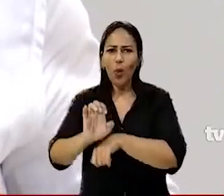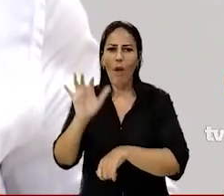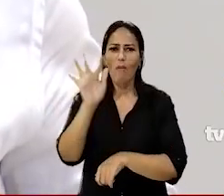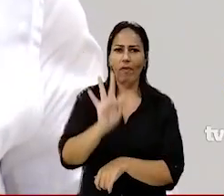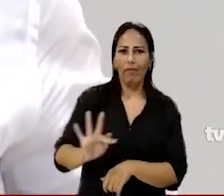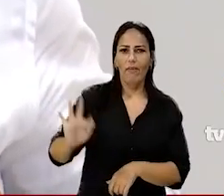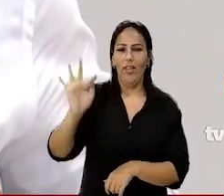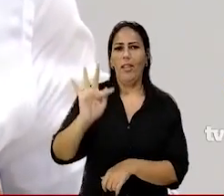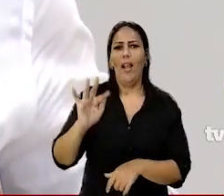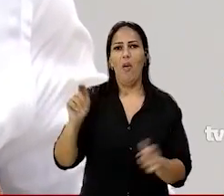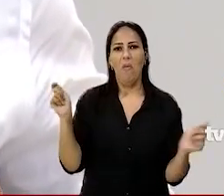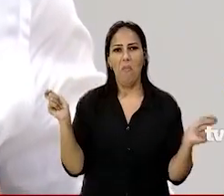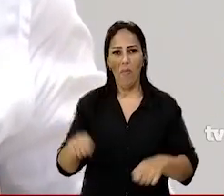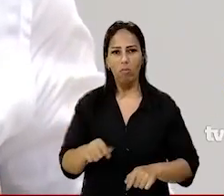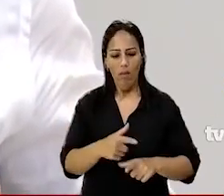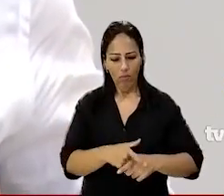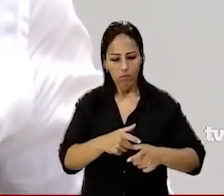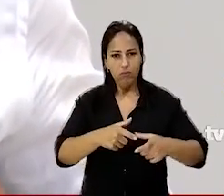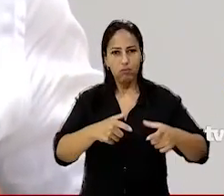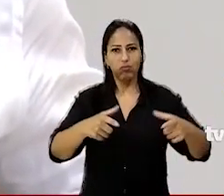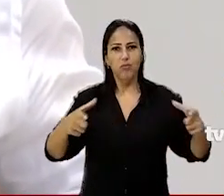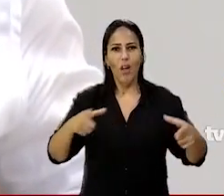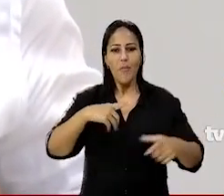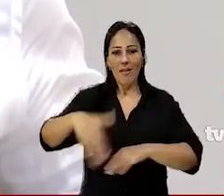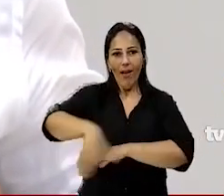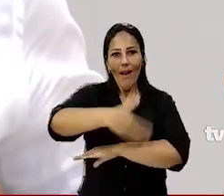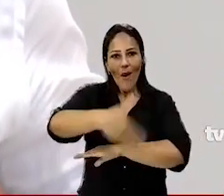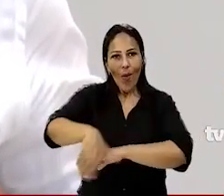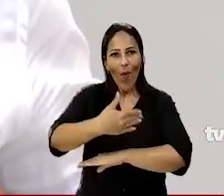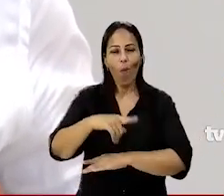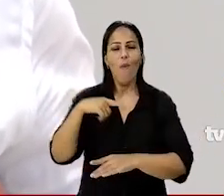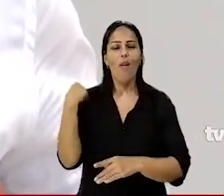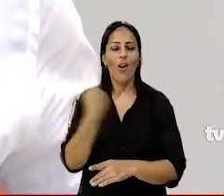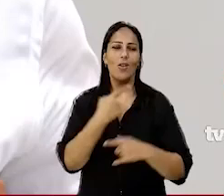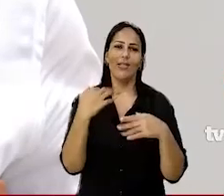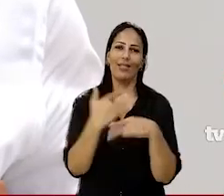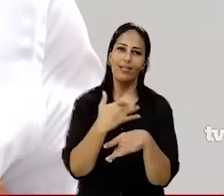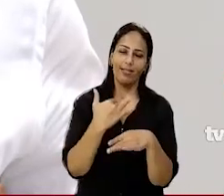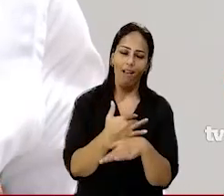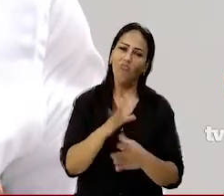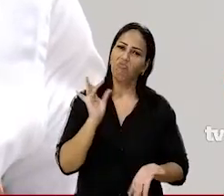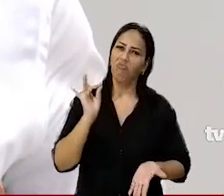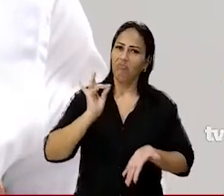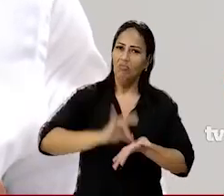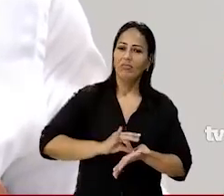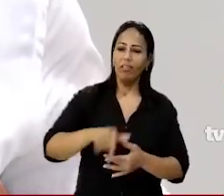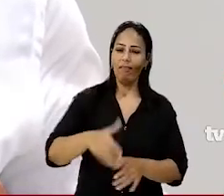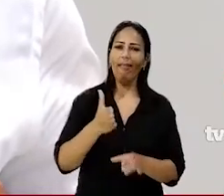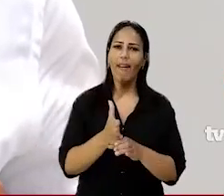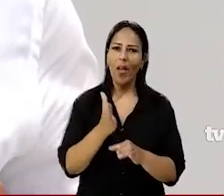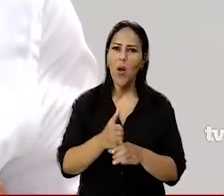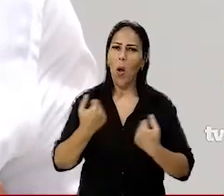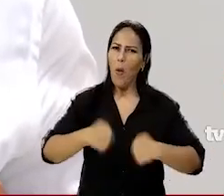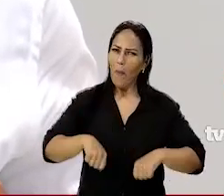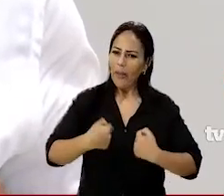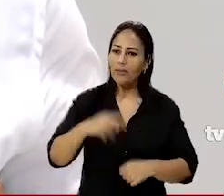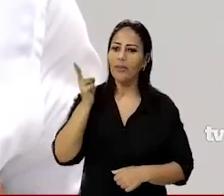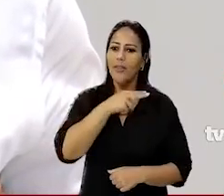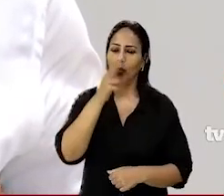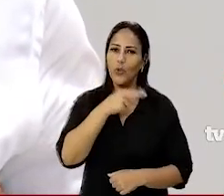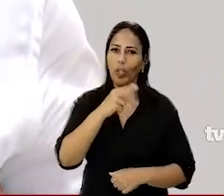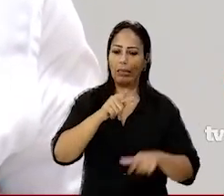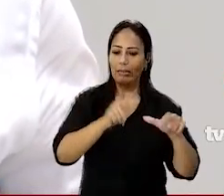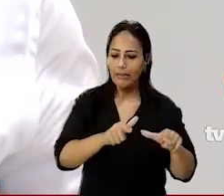federal, para que a gente possa ampliar ruas pavimentadas em nosso município. Realmente, Caicó clama por pavimentação